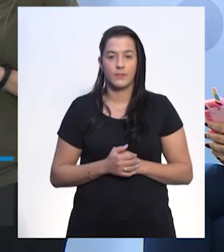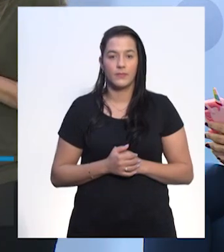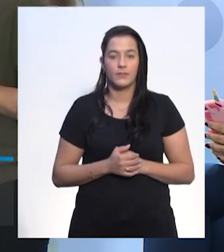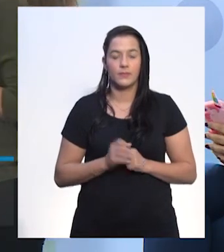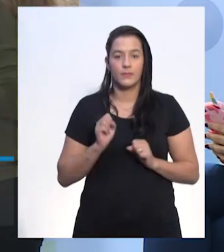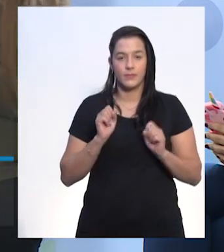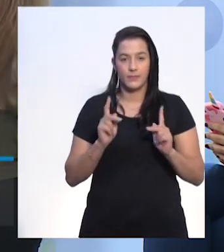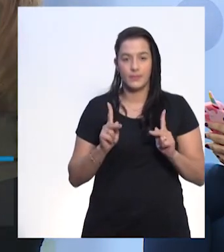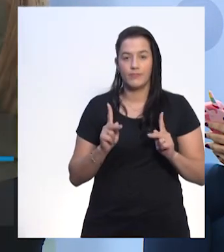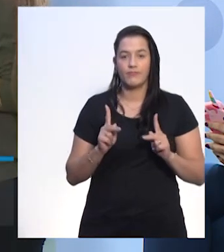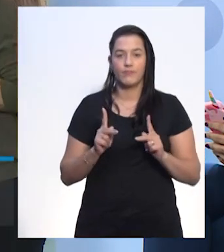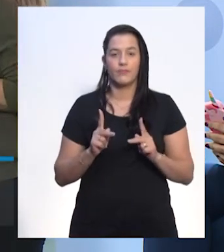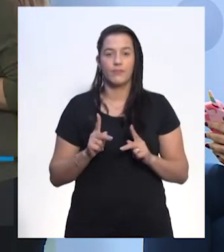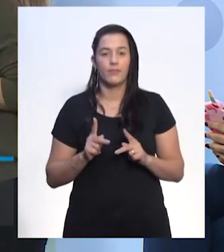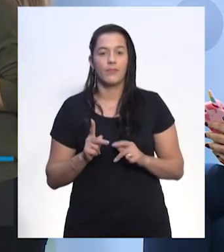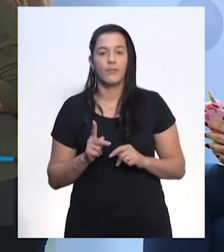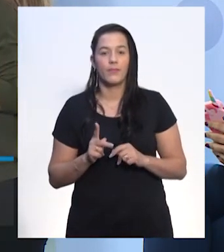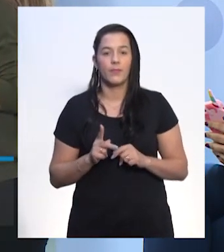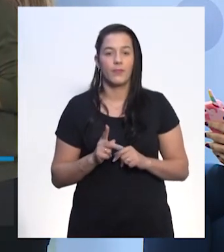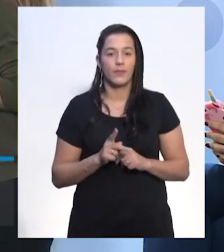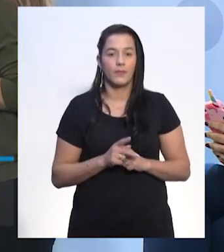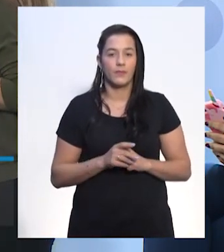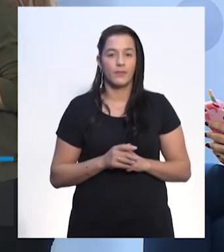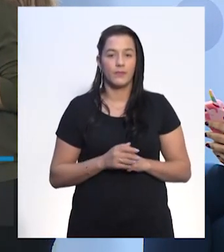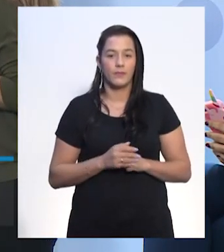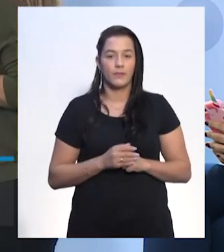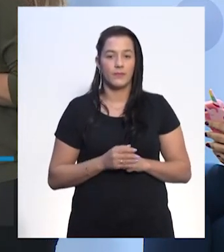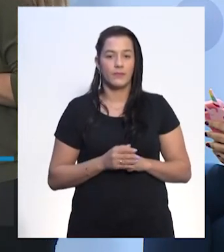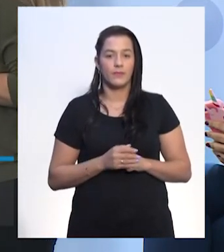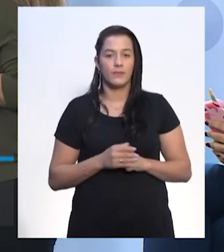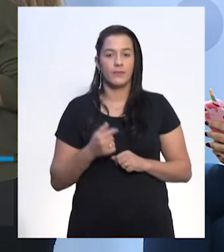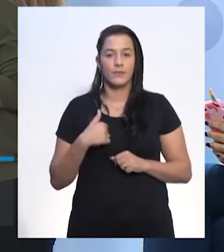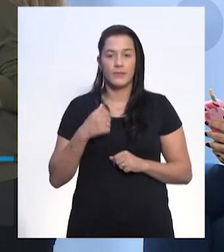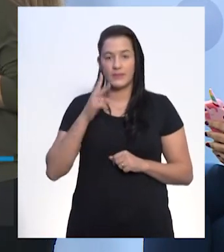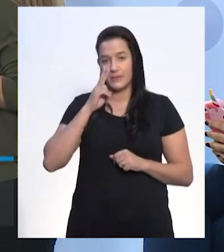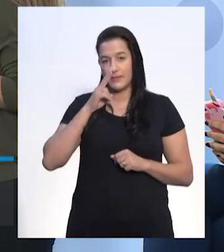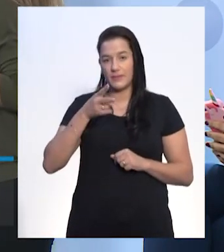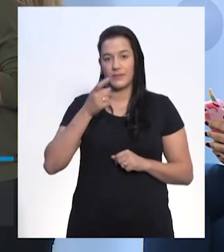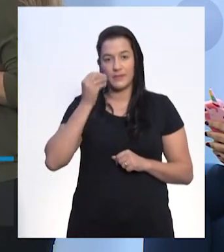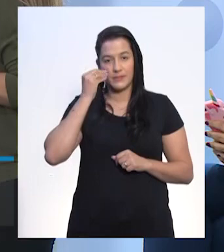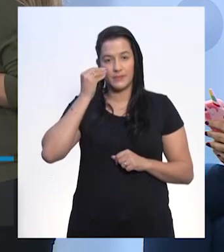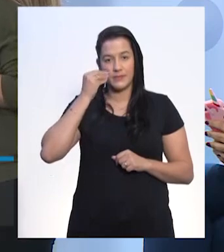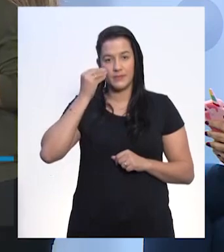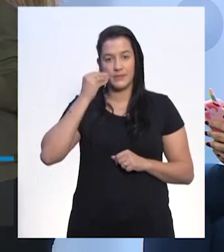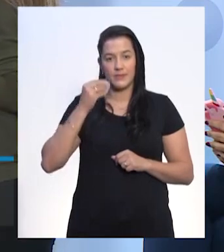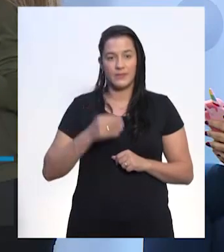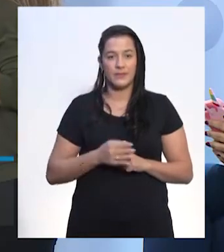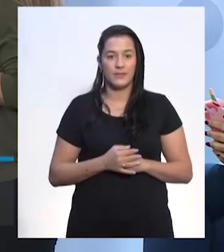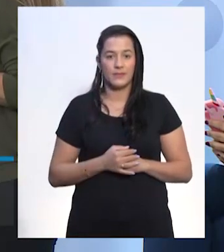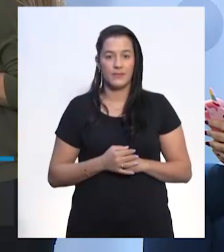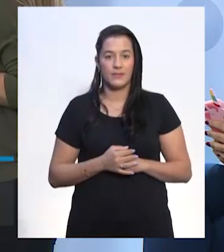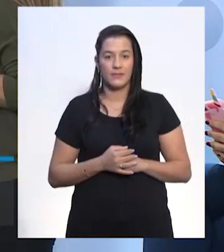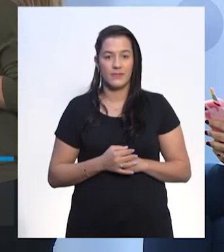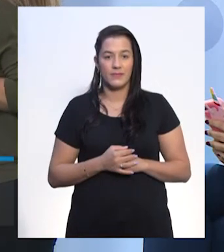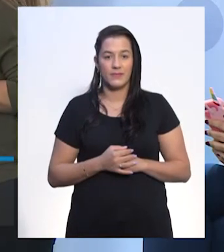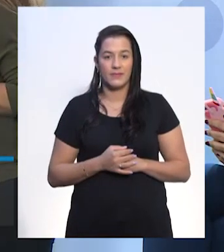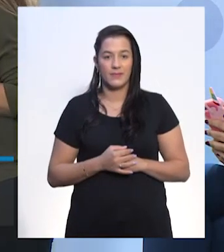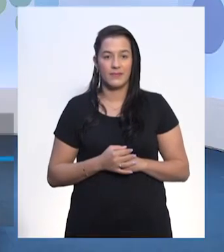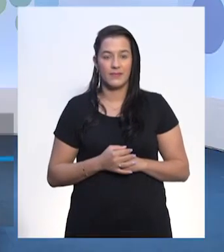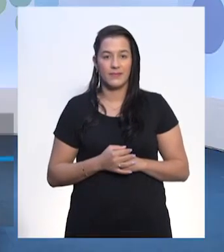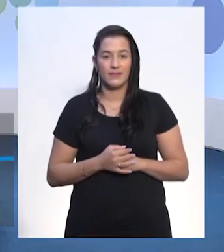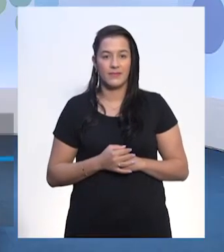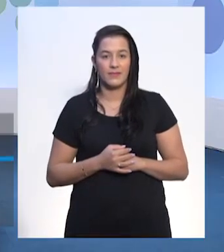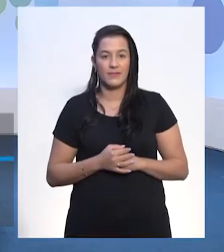Aí, certo? Agora vamos lá? Eu estava forte, eu queria testar, tá, gente? Eita, Mara,